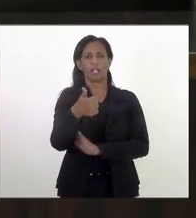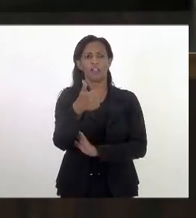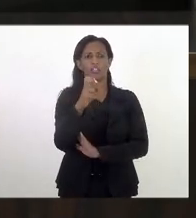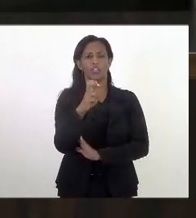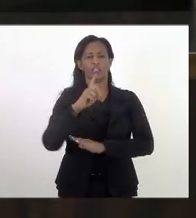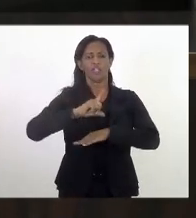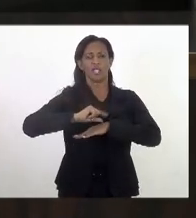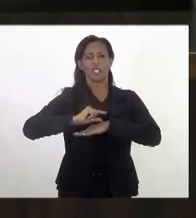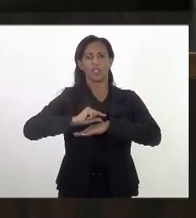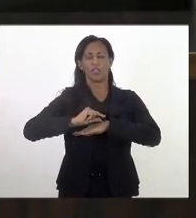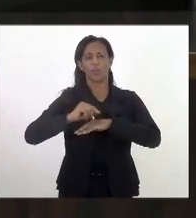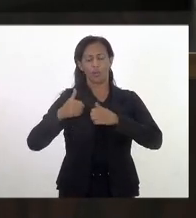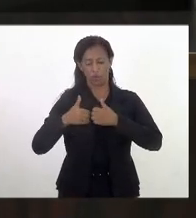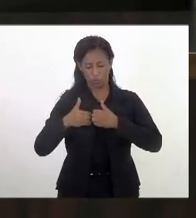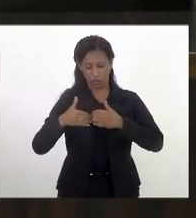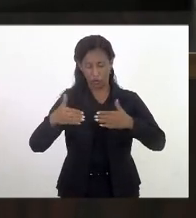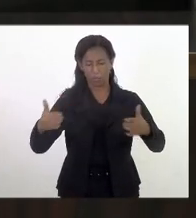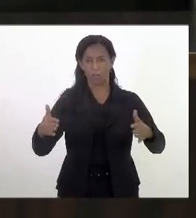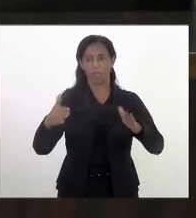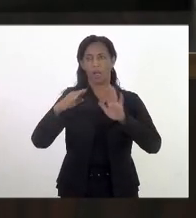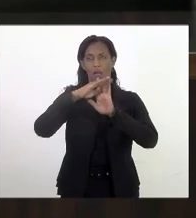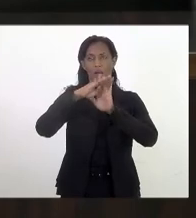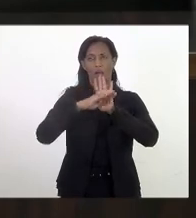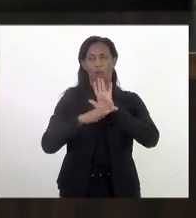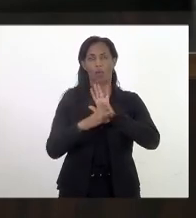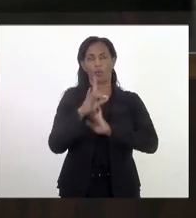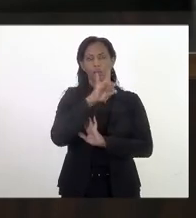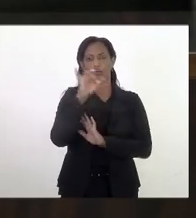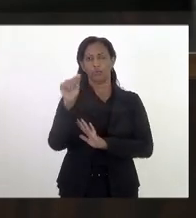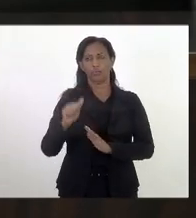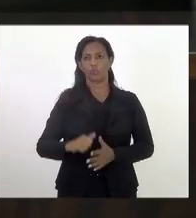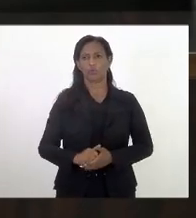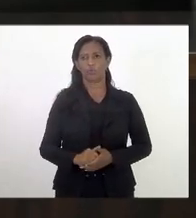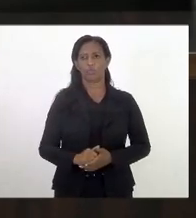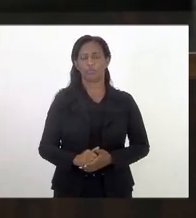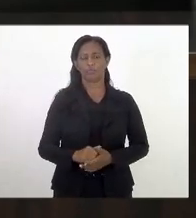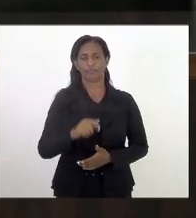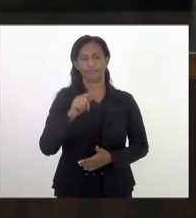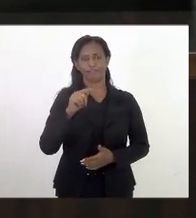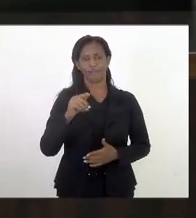início ao expediente da ordem do dia. Está suspensa a sessão.